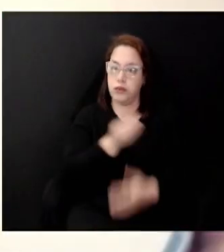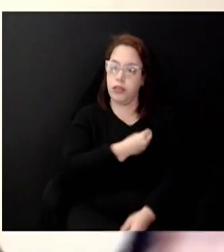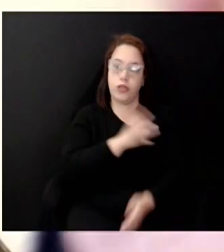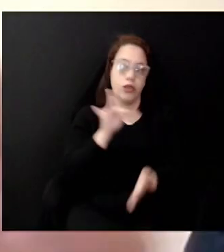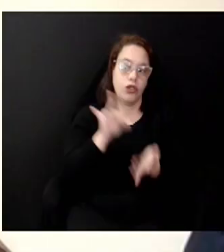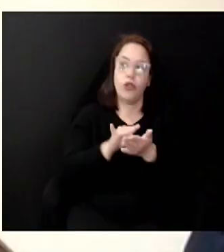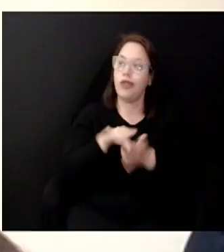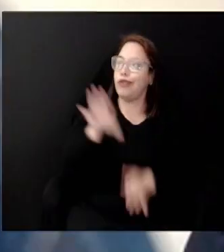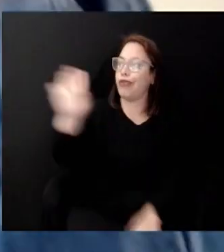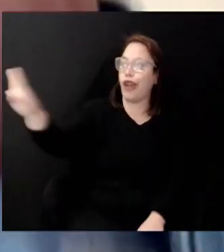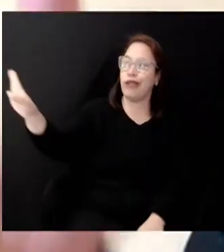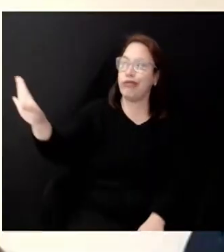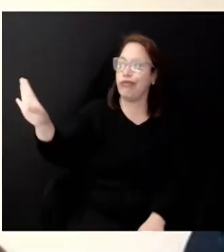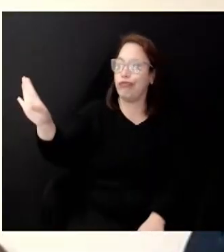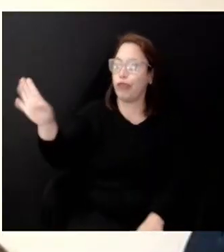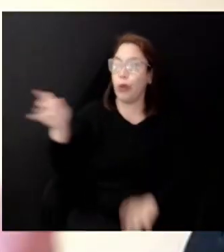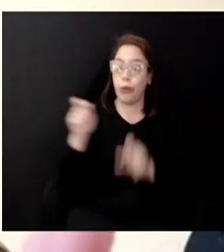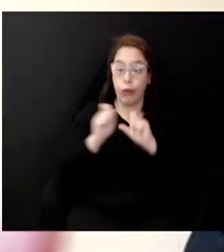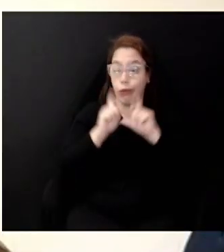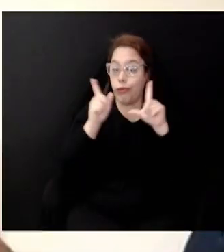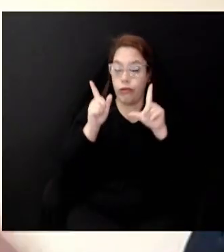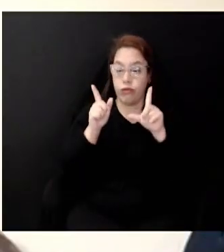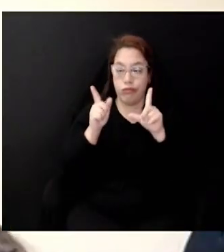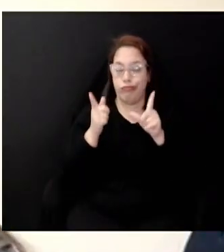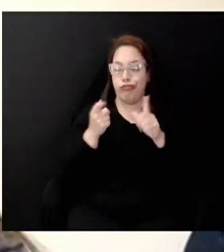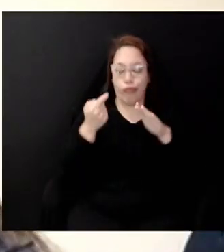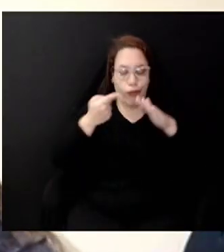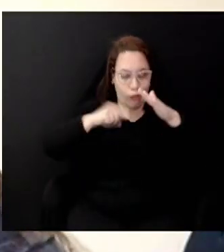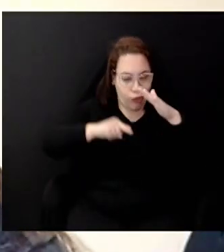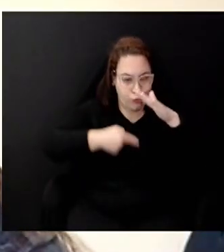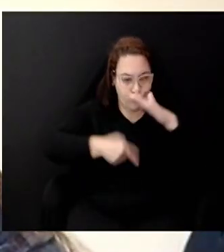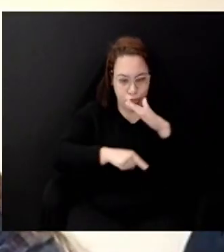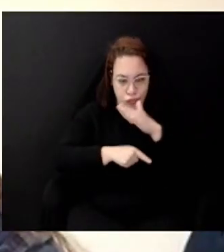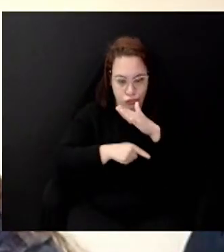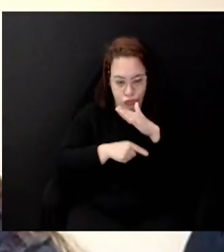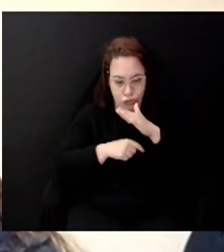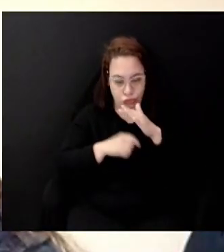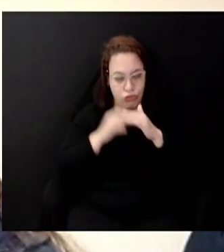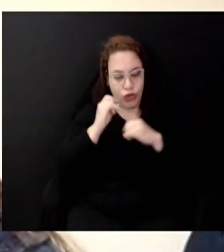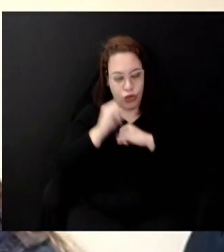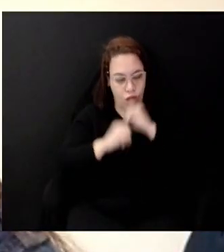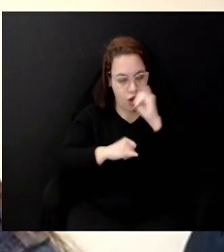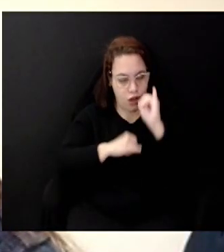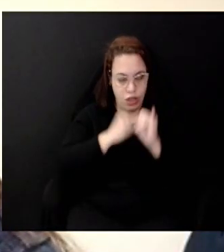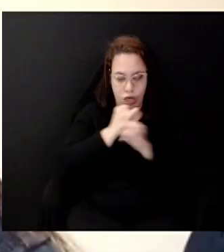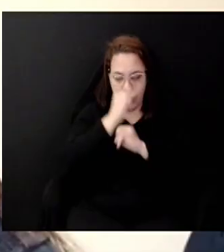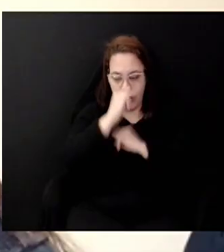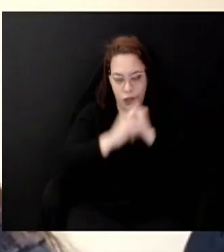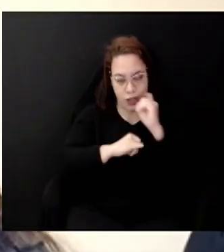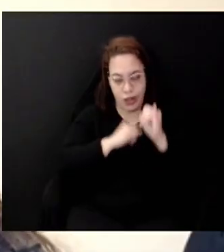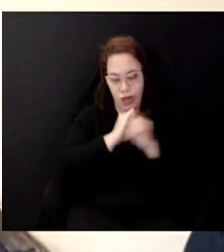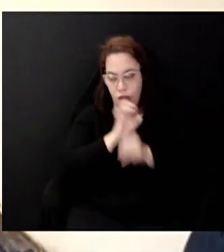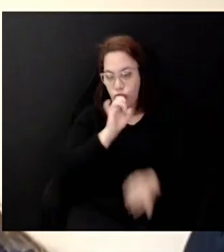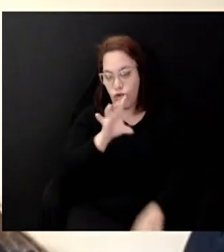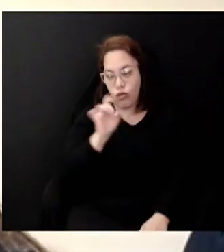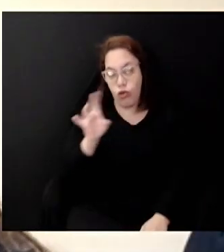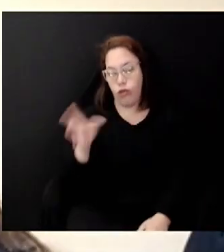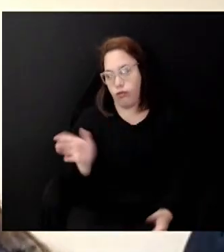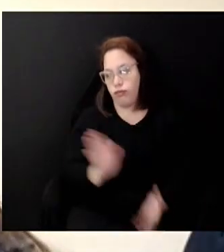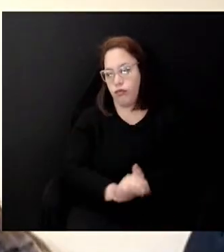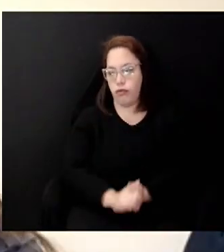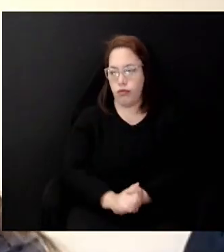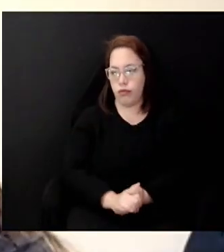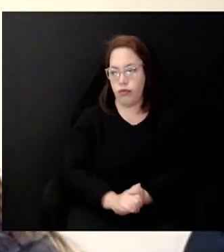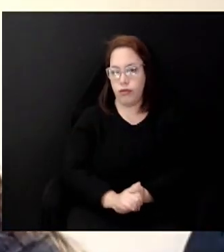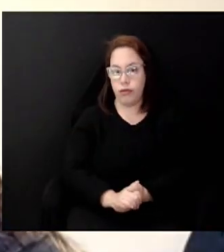uma protagonista e imersa na vida virtual, né? Então, além de tudo